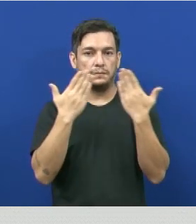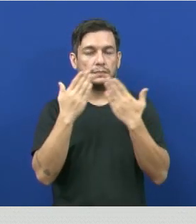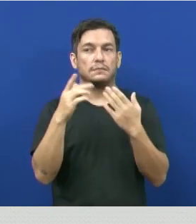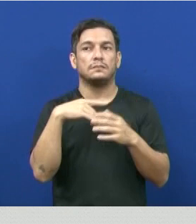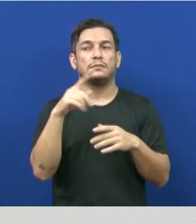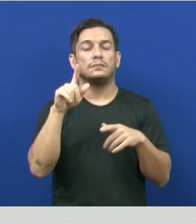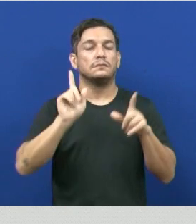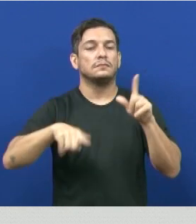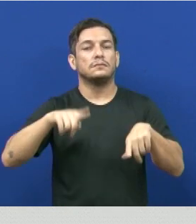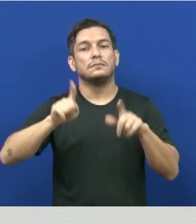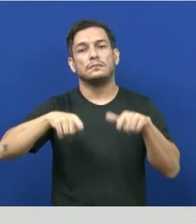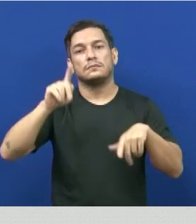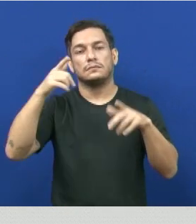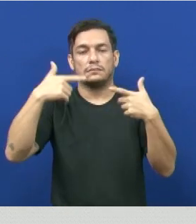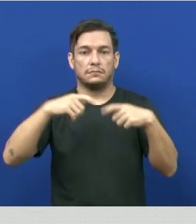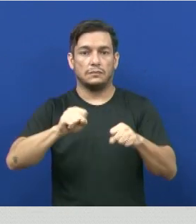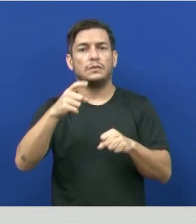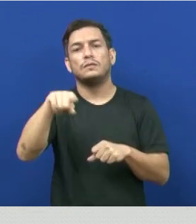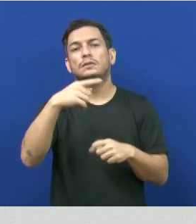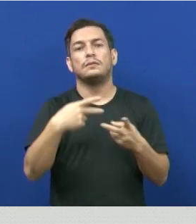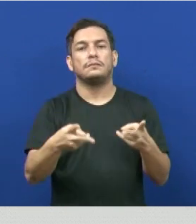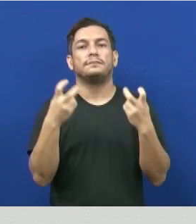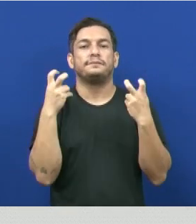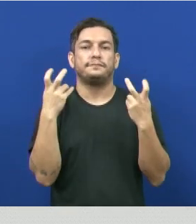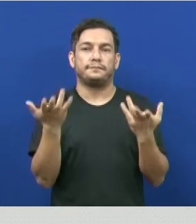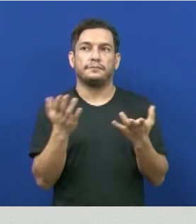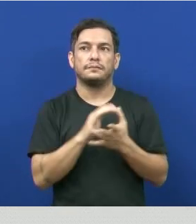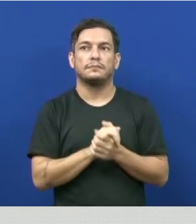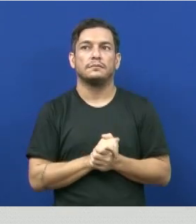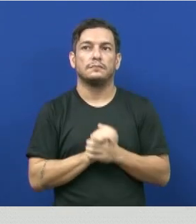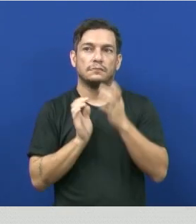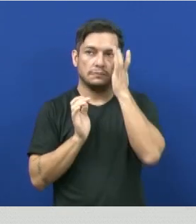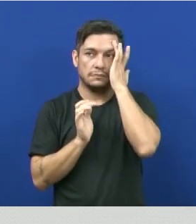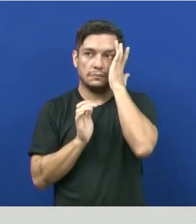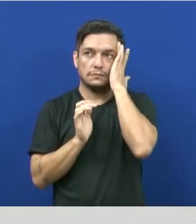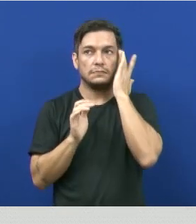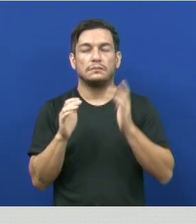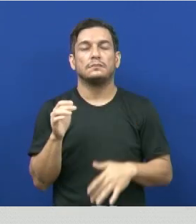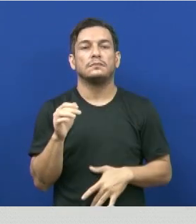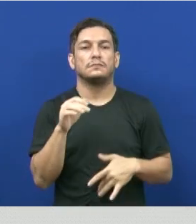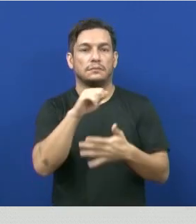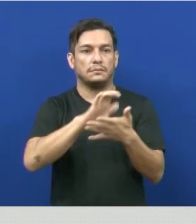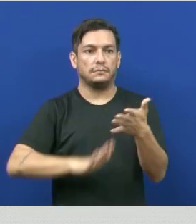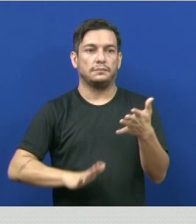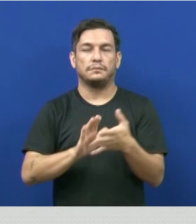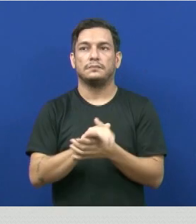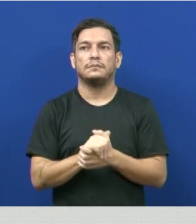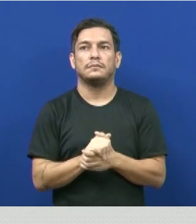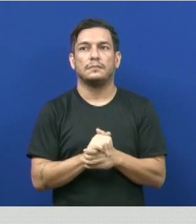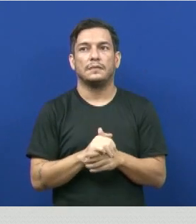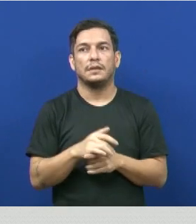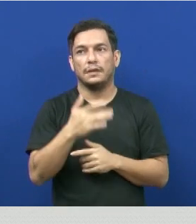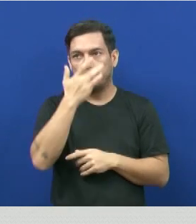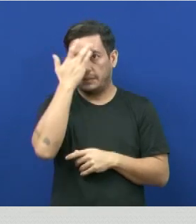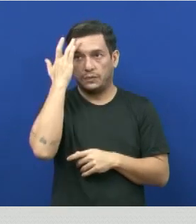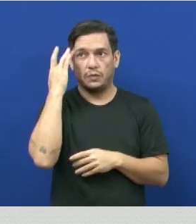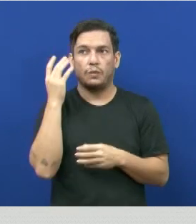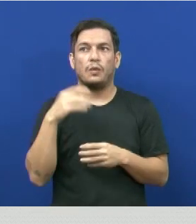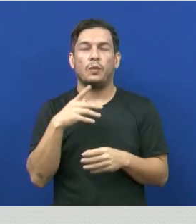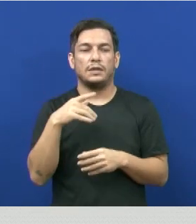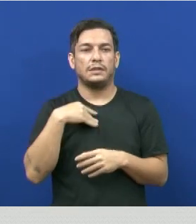com as variações que tipo de variação você identifica vamos lá exercitando pessoar